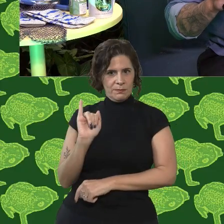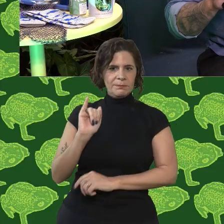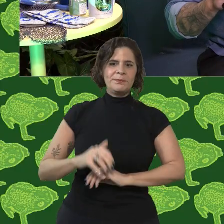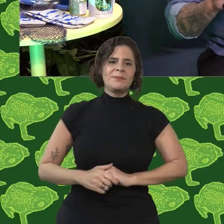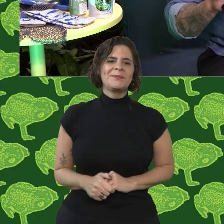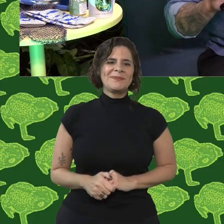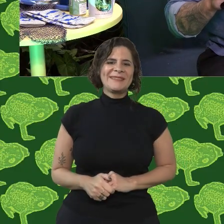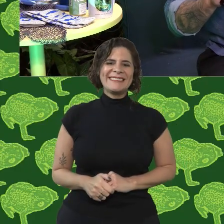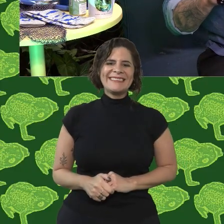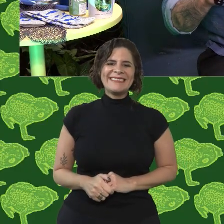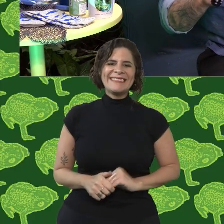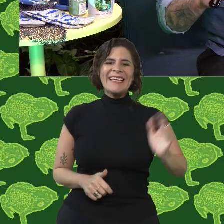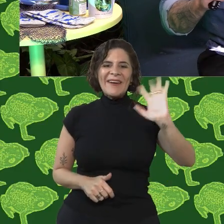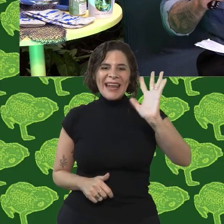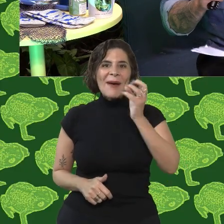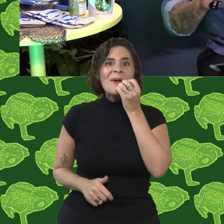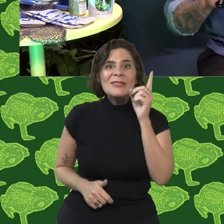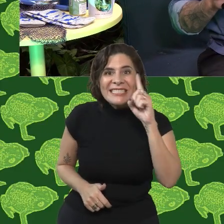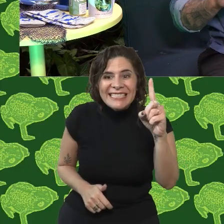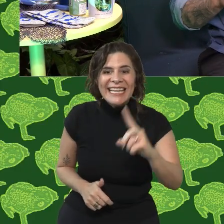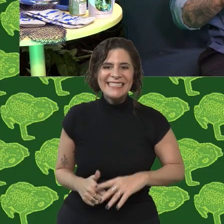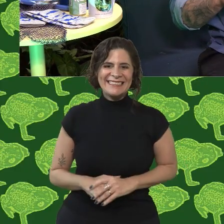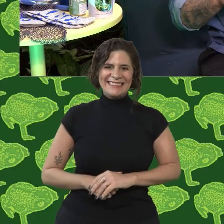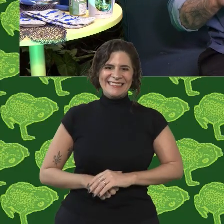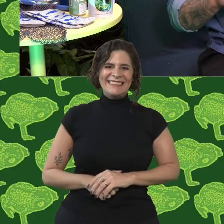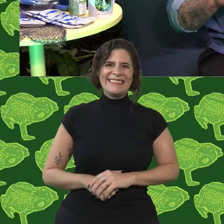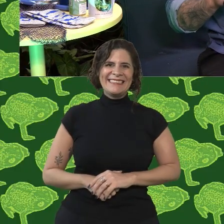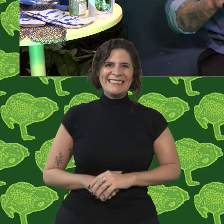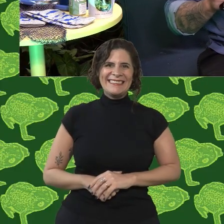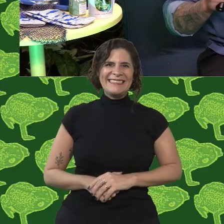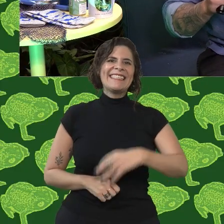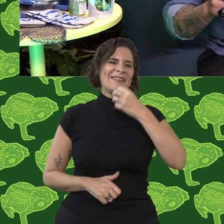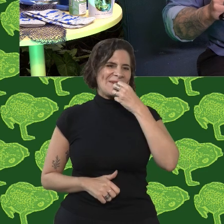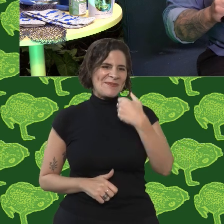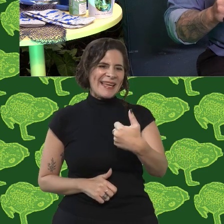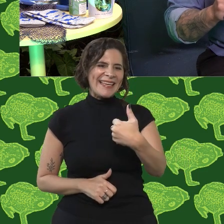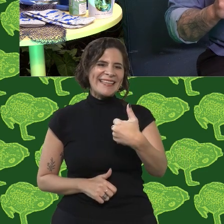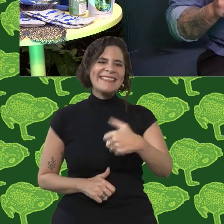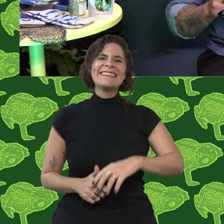Olá, bom dia, Bom dia, André. Tudo bem com você? tudo bem? Bom,